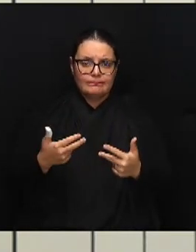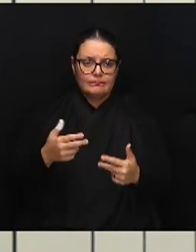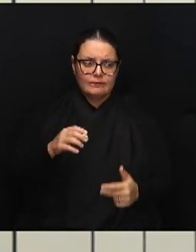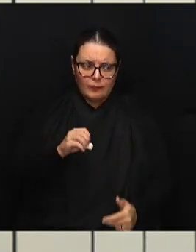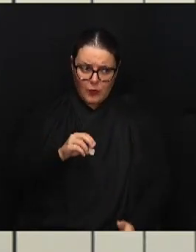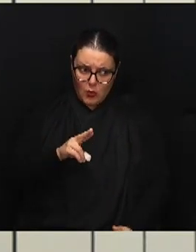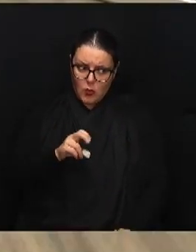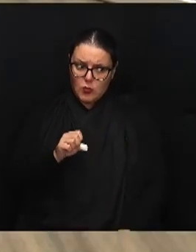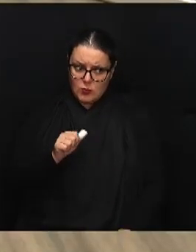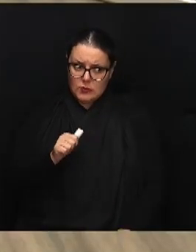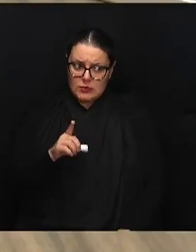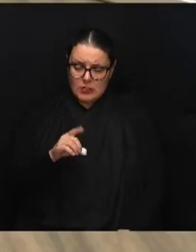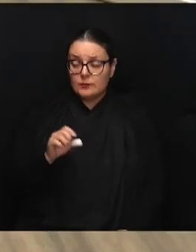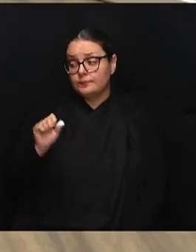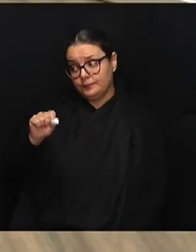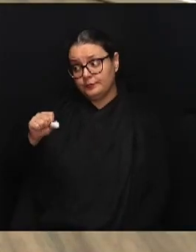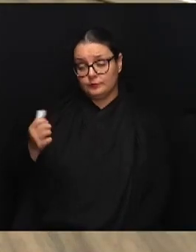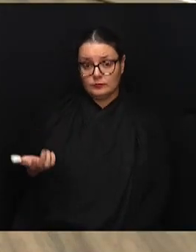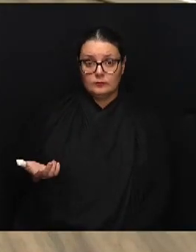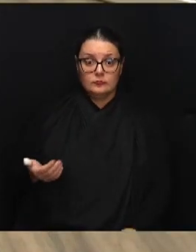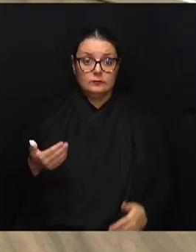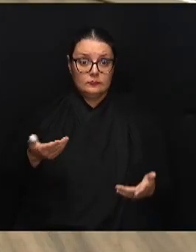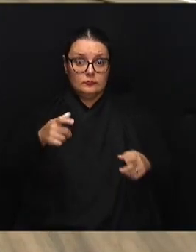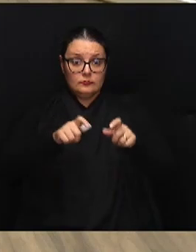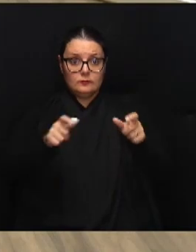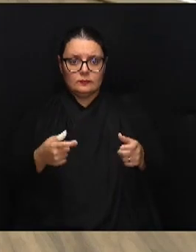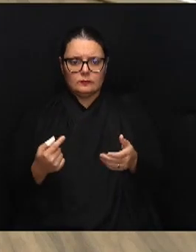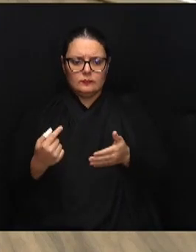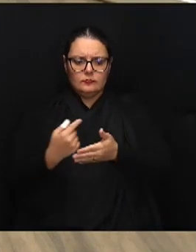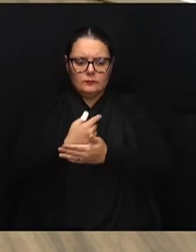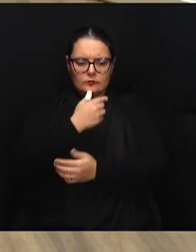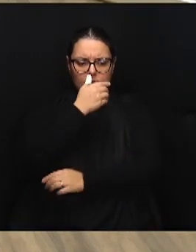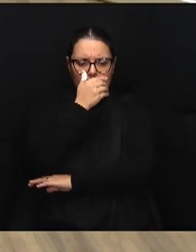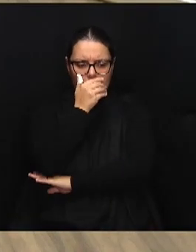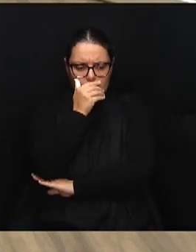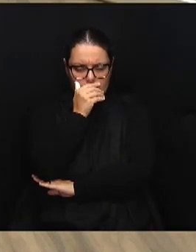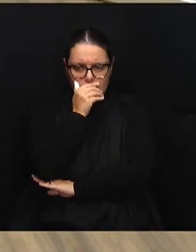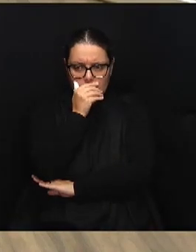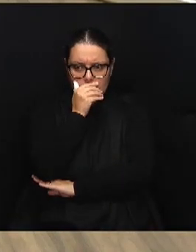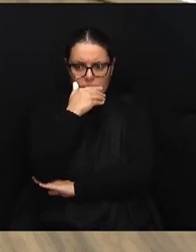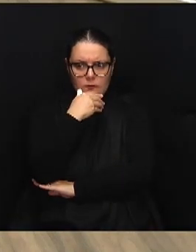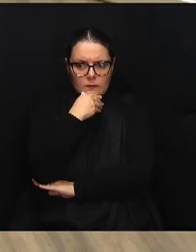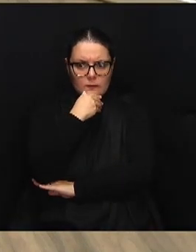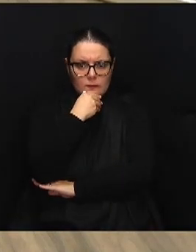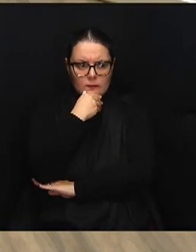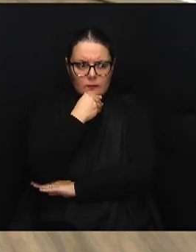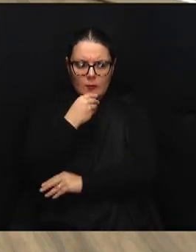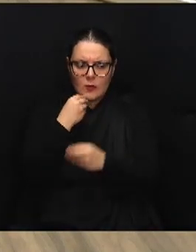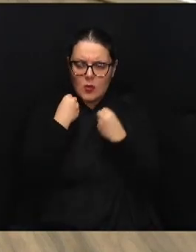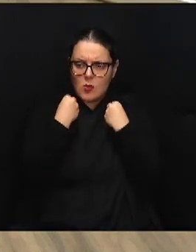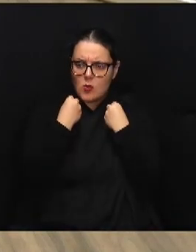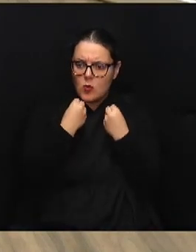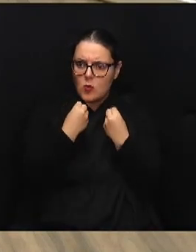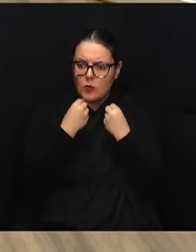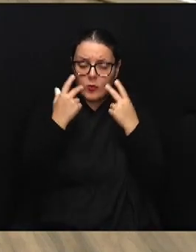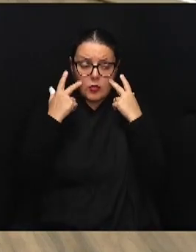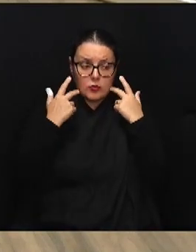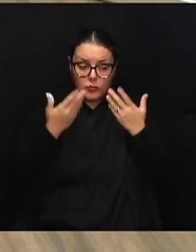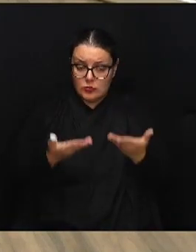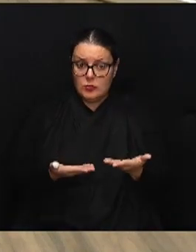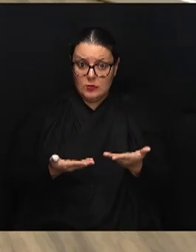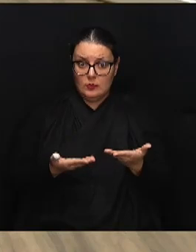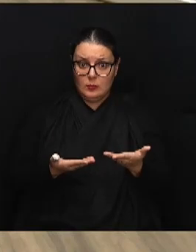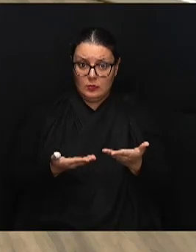ousado, né? Então as pessoas se questionam, como é que a gente pode normalizar isso, trazer